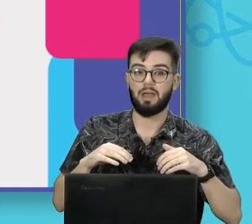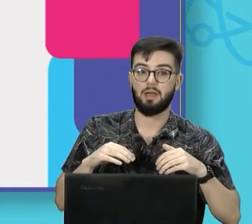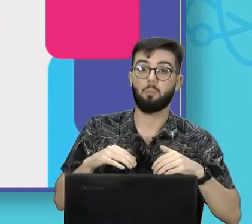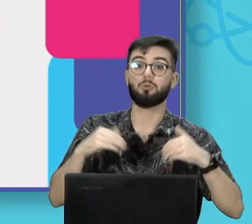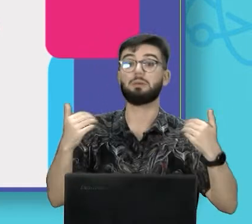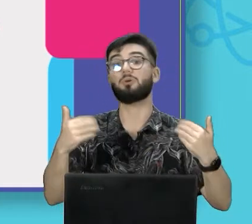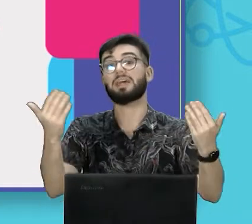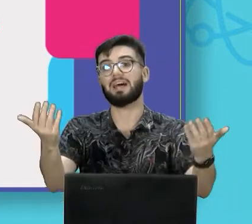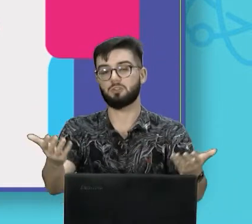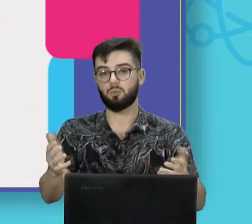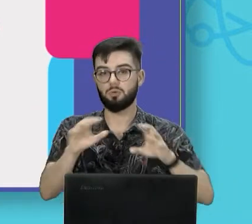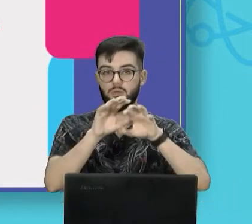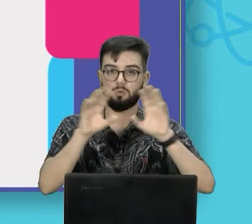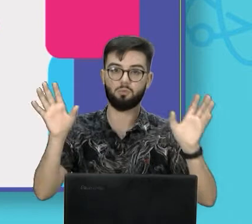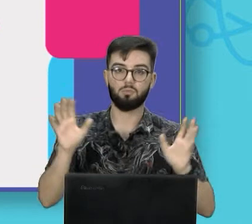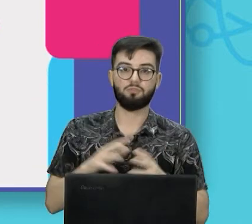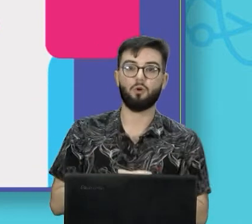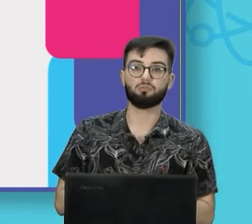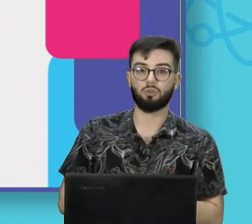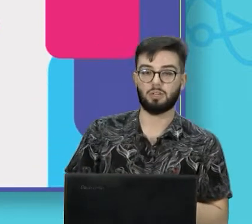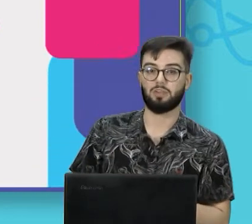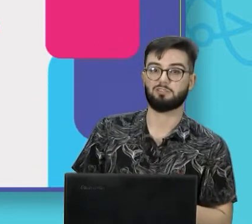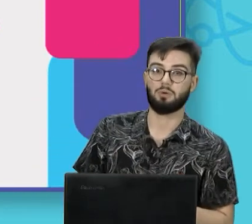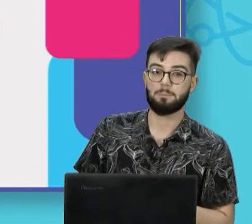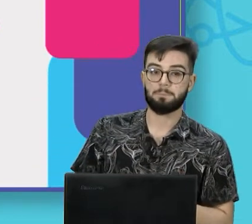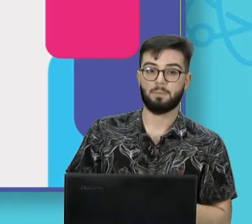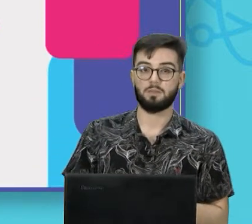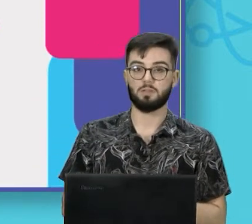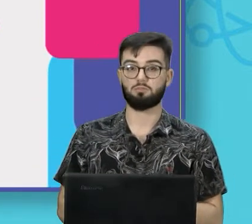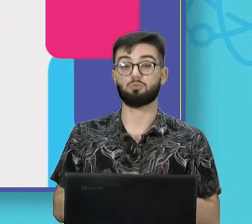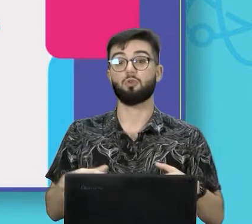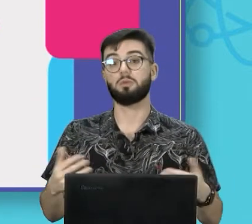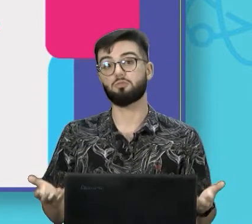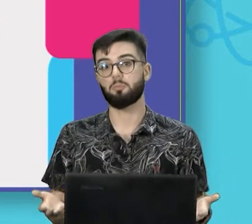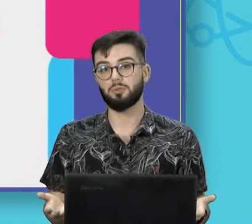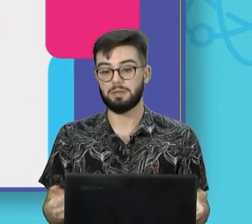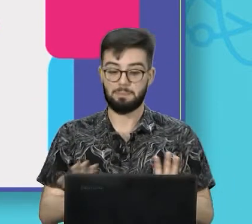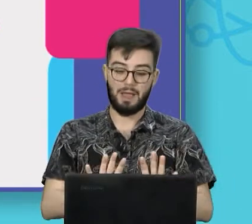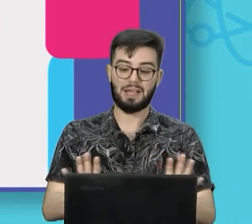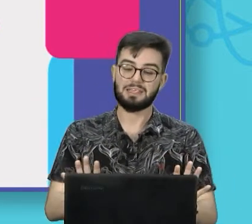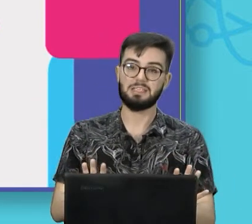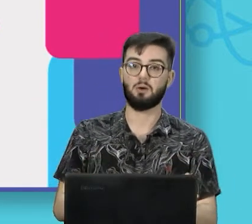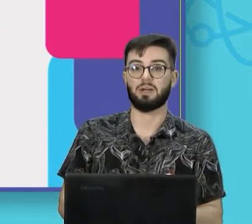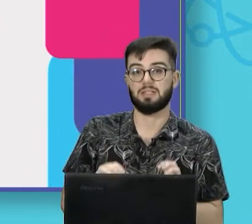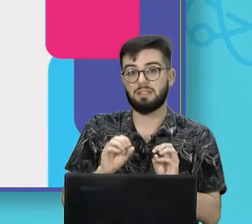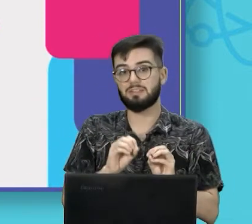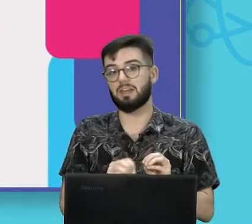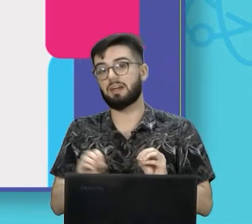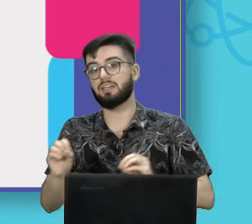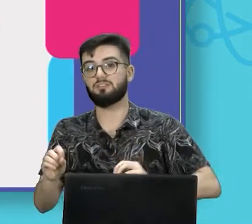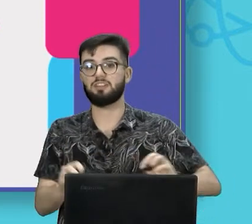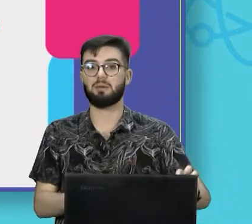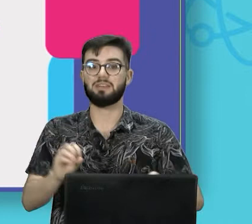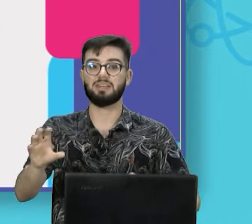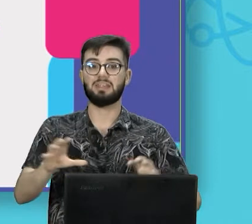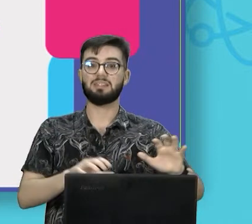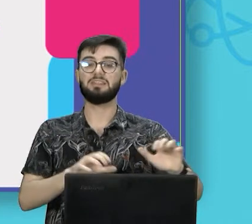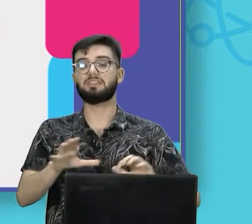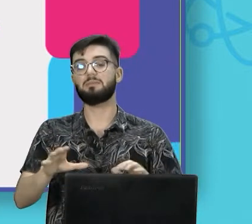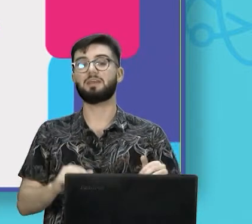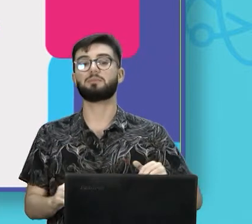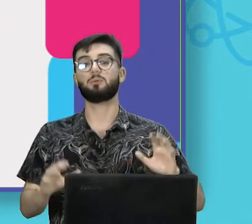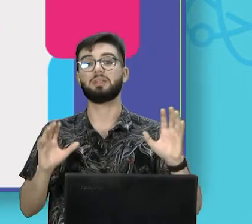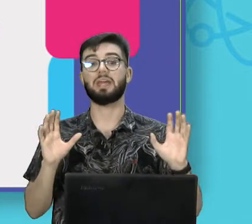tomando o poder moderador com foco total na sua na sua autonomia no seu poder aqui não aqui eles querem cada vez